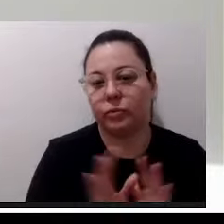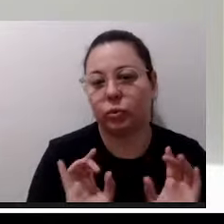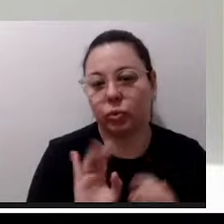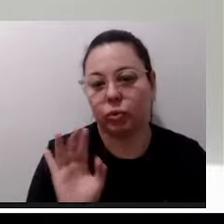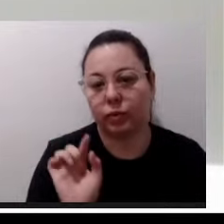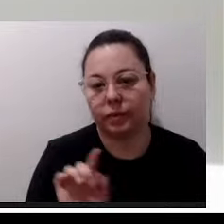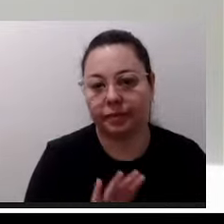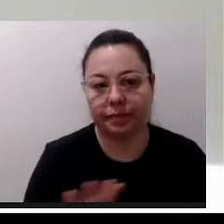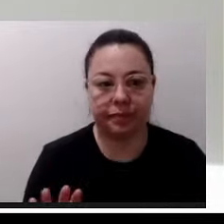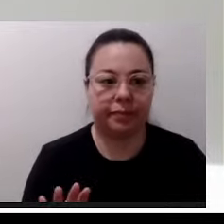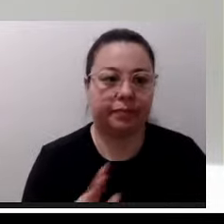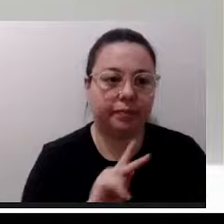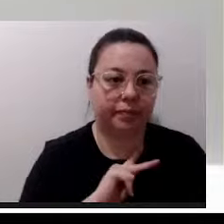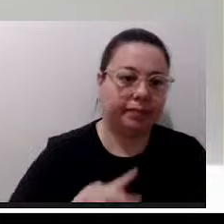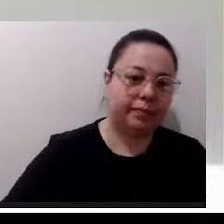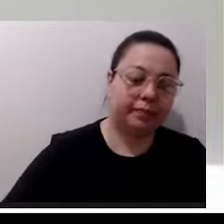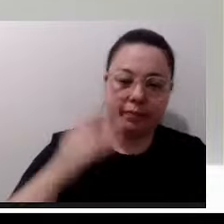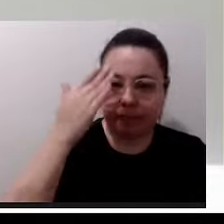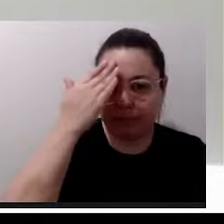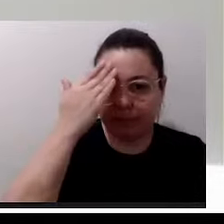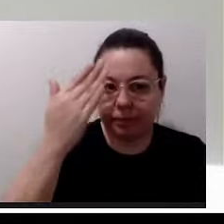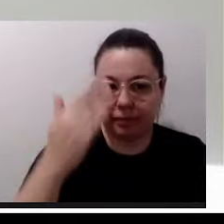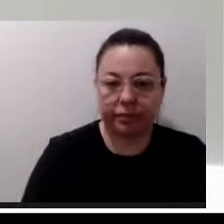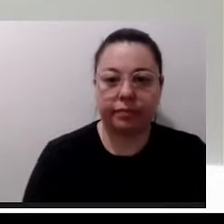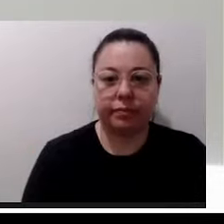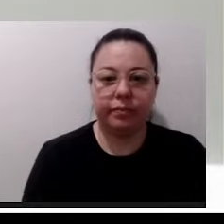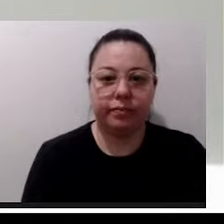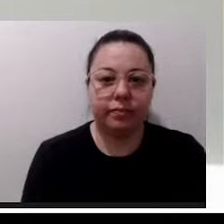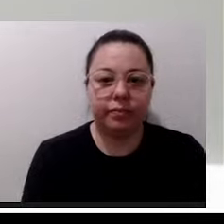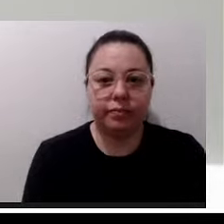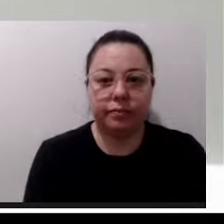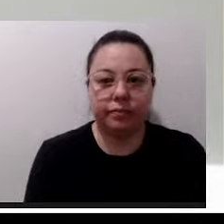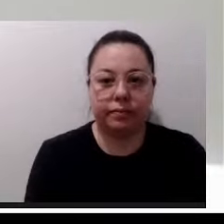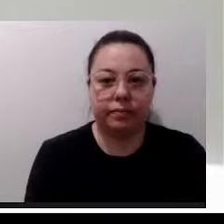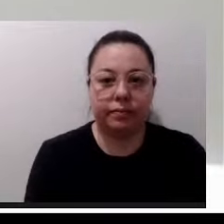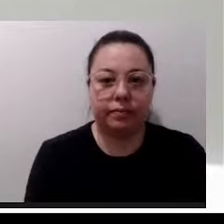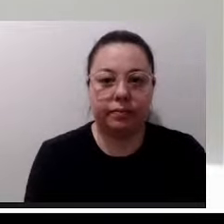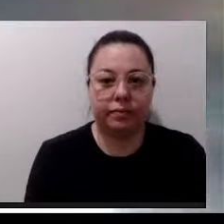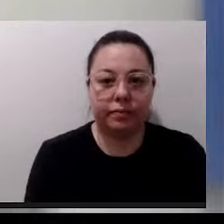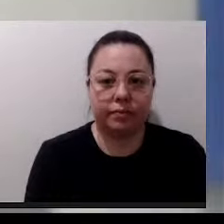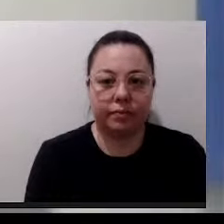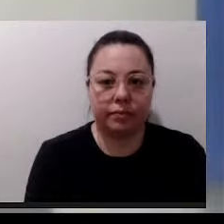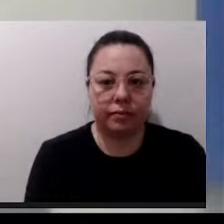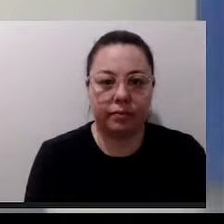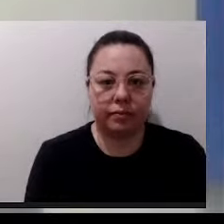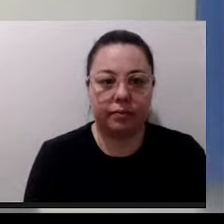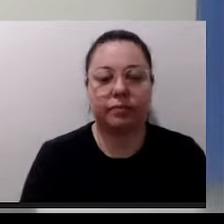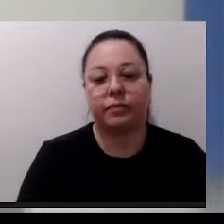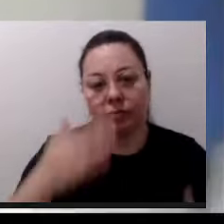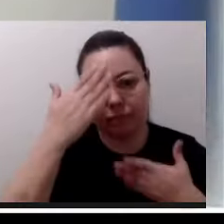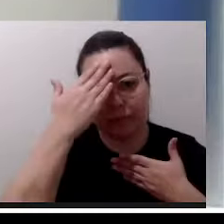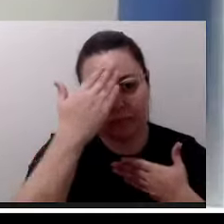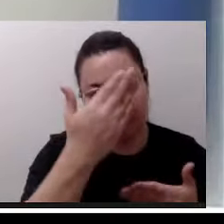senhor presidente. Muito obrigado. Pois não, agradecemos também a contribuição de Vossa